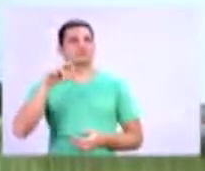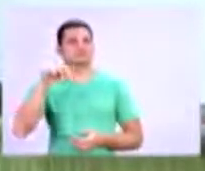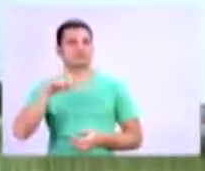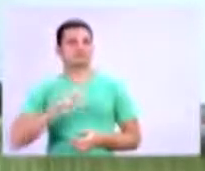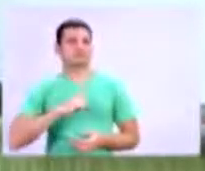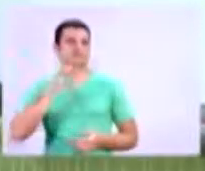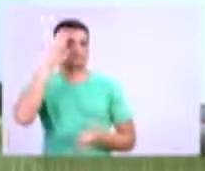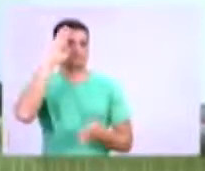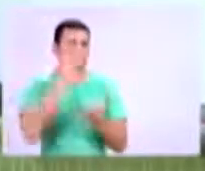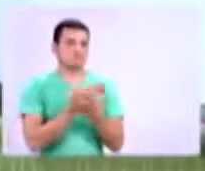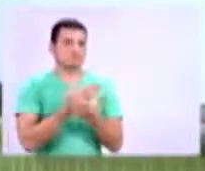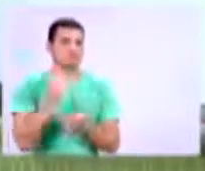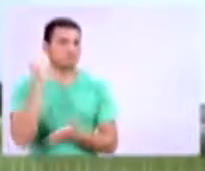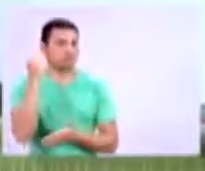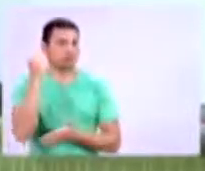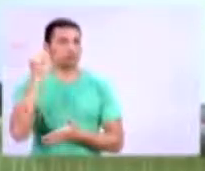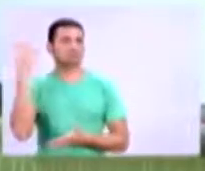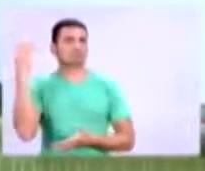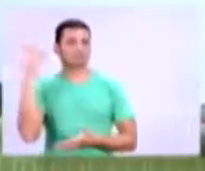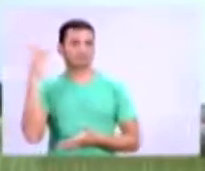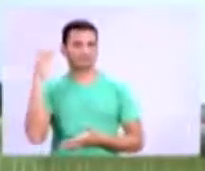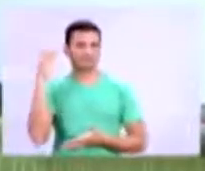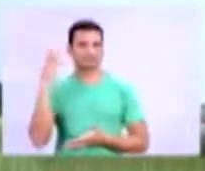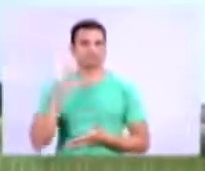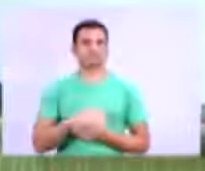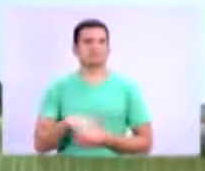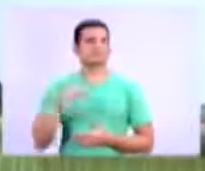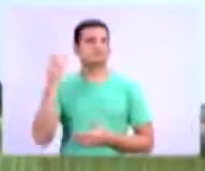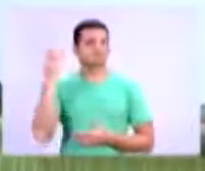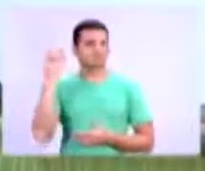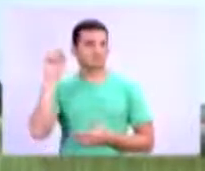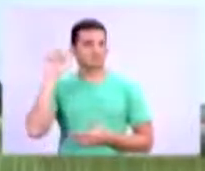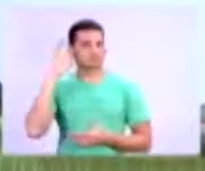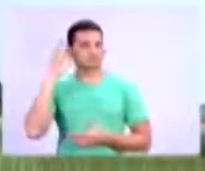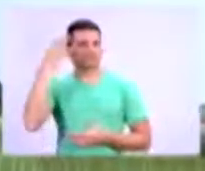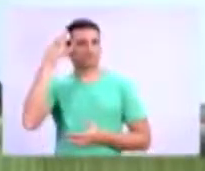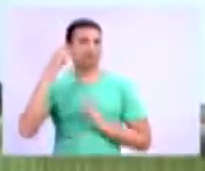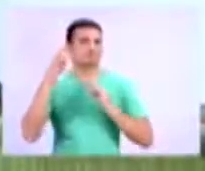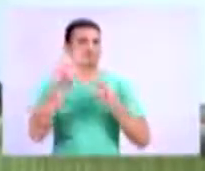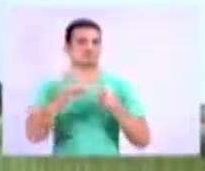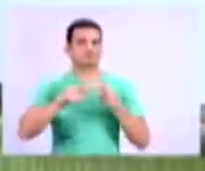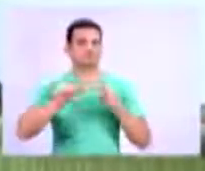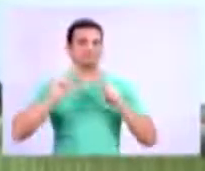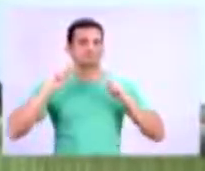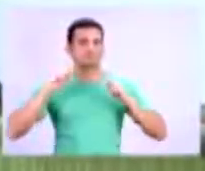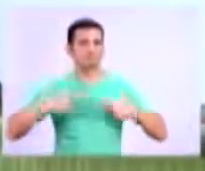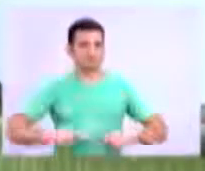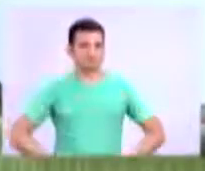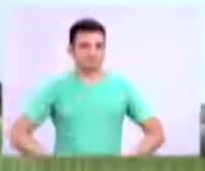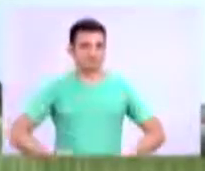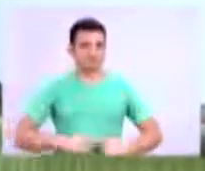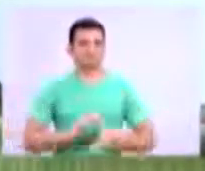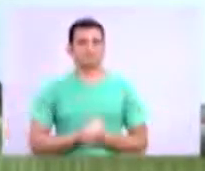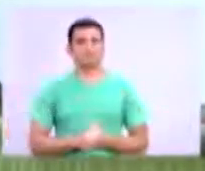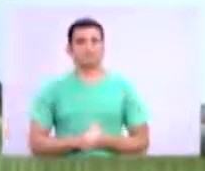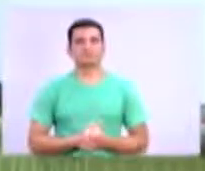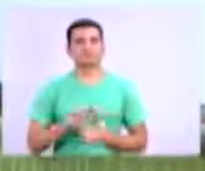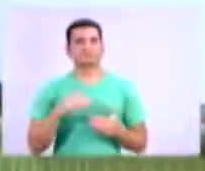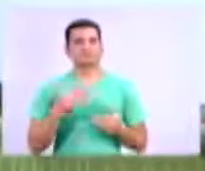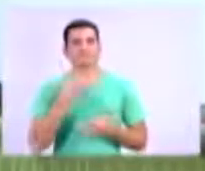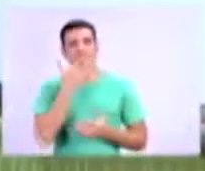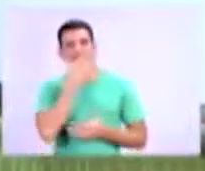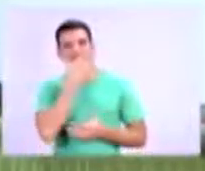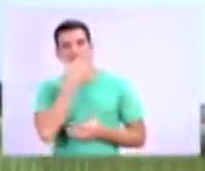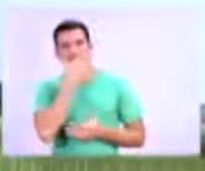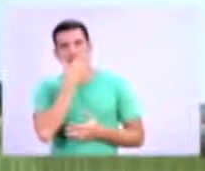muito forte na ciência, e a ciência seria a solução para todos os problemas da humanidade. Então, o homem, ele